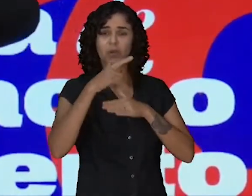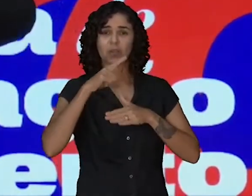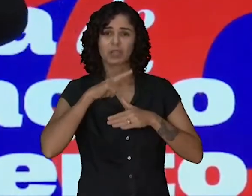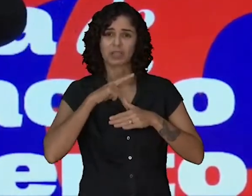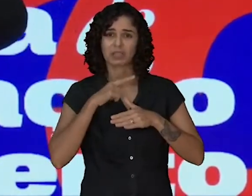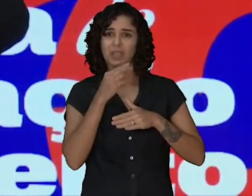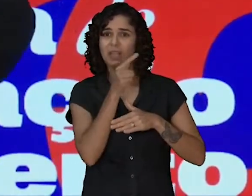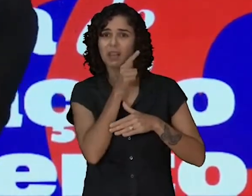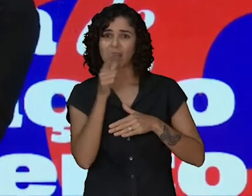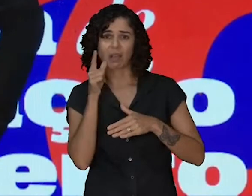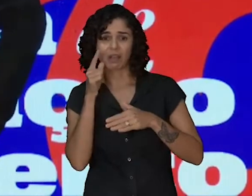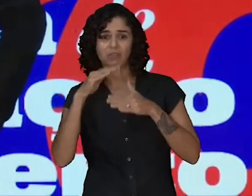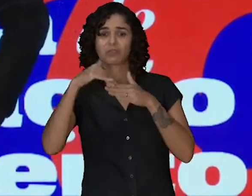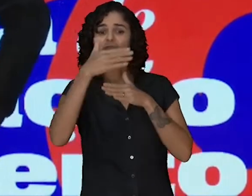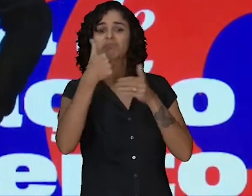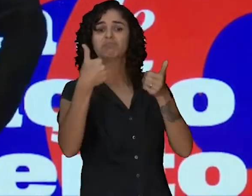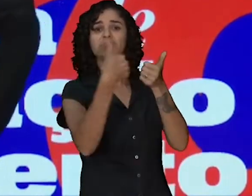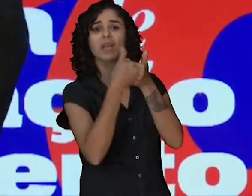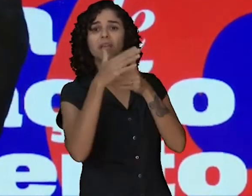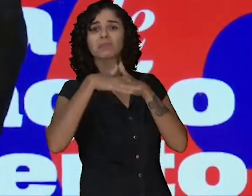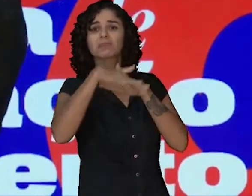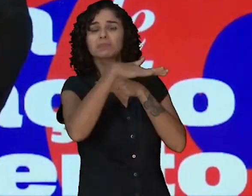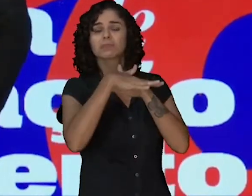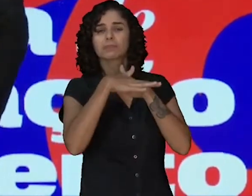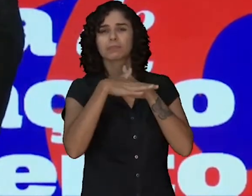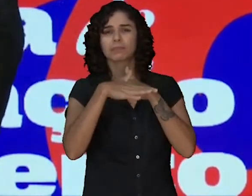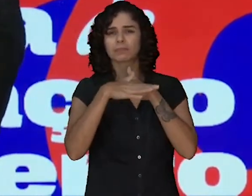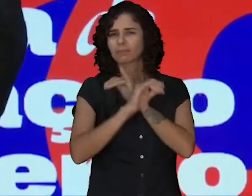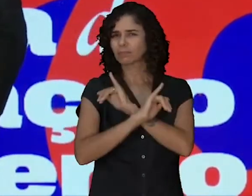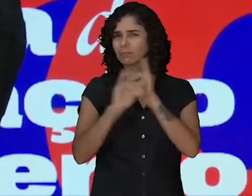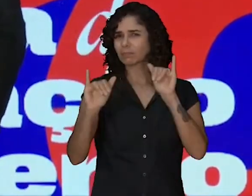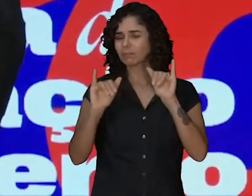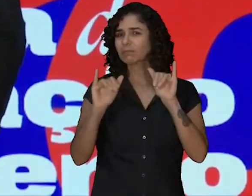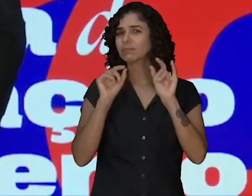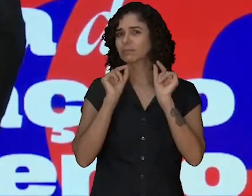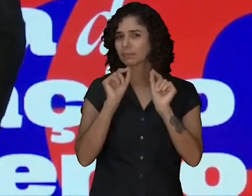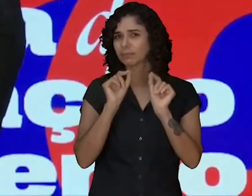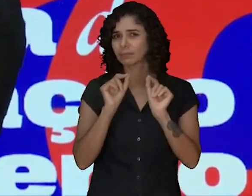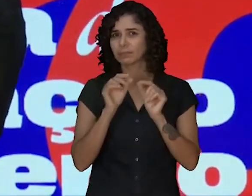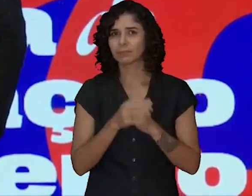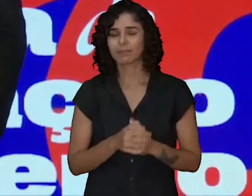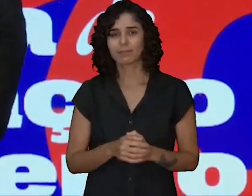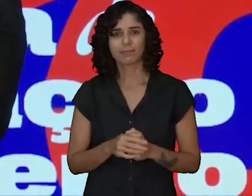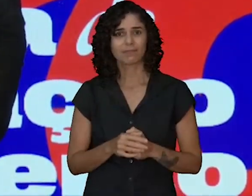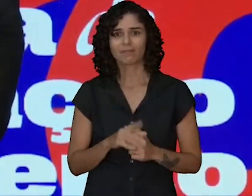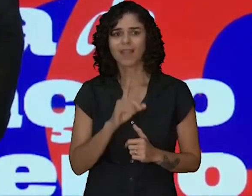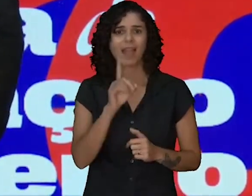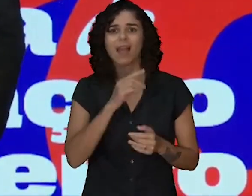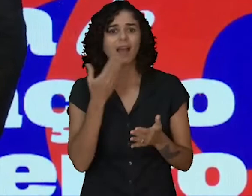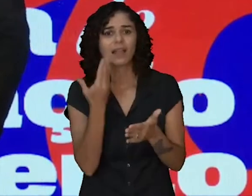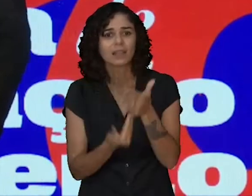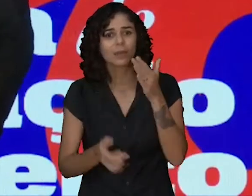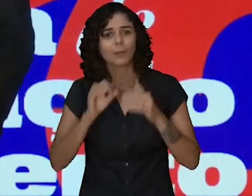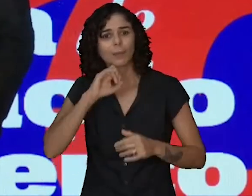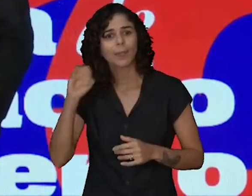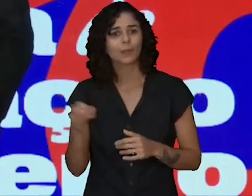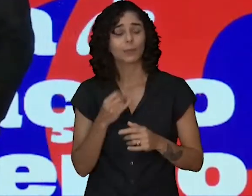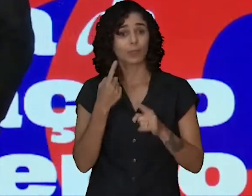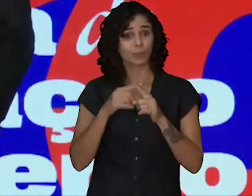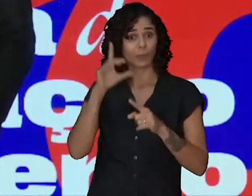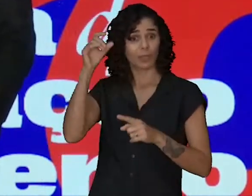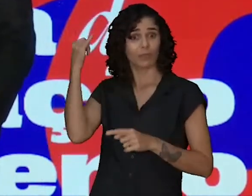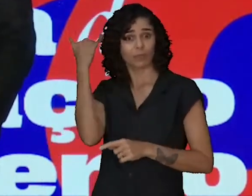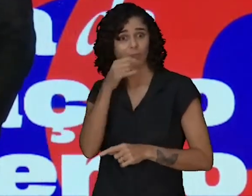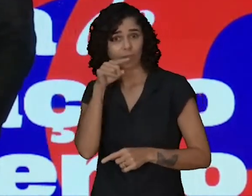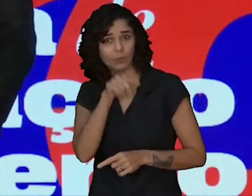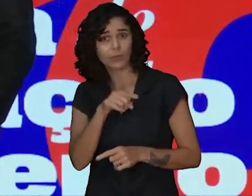perto e tal. Deixa eu dizer uma coisa para você. Não perde a oportunidade quando Deus fala com você. Levanta